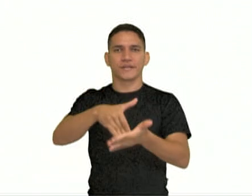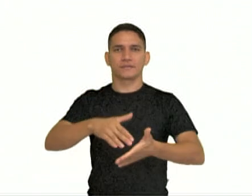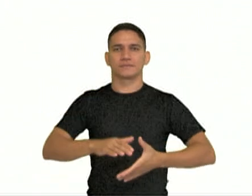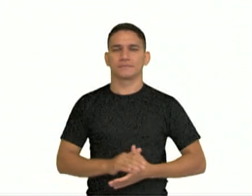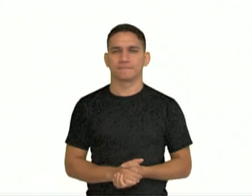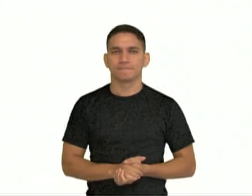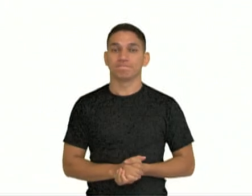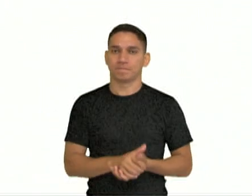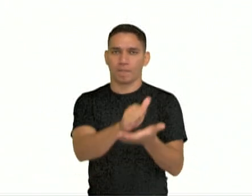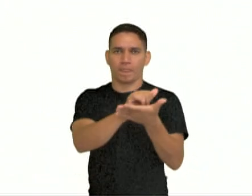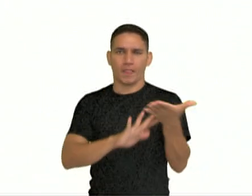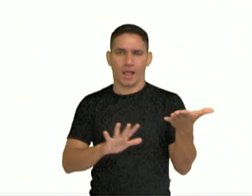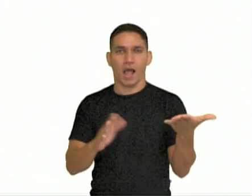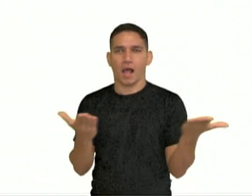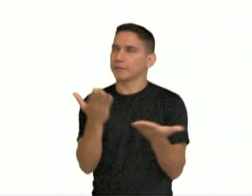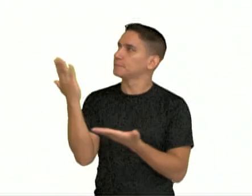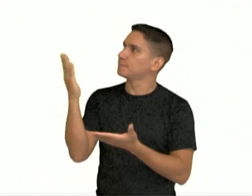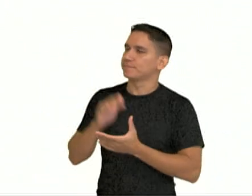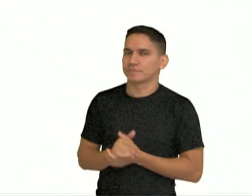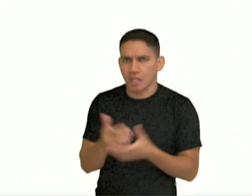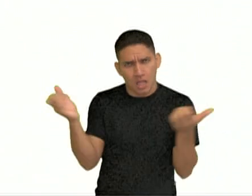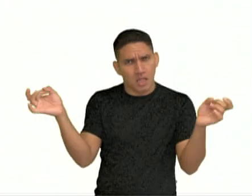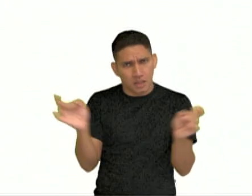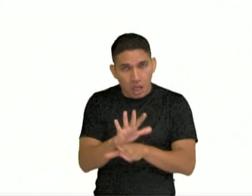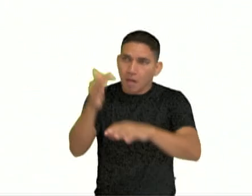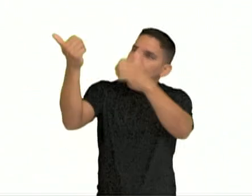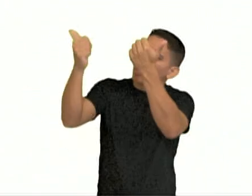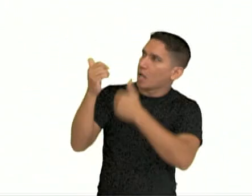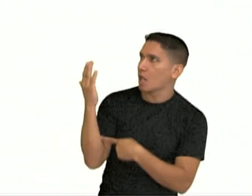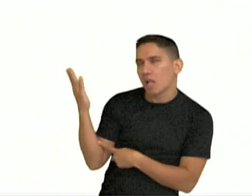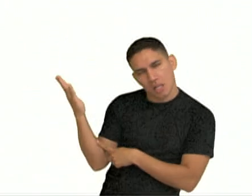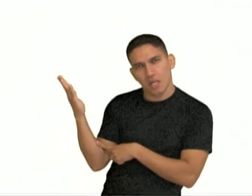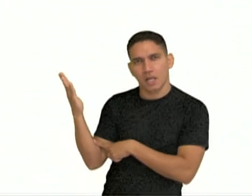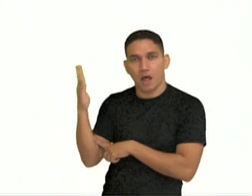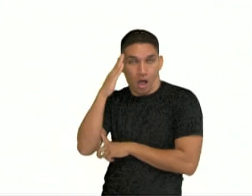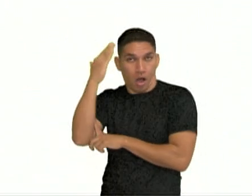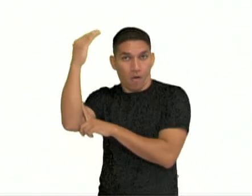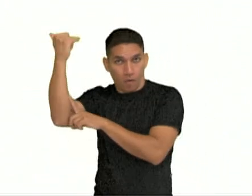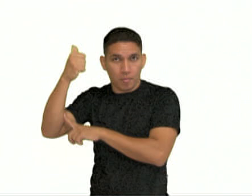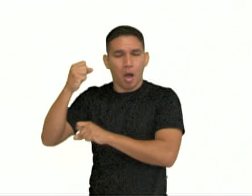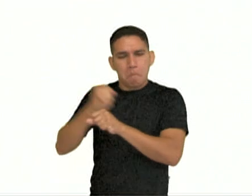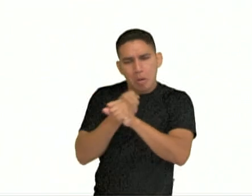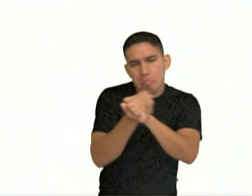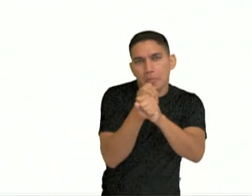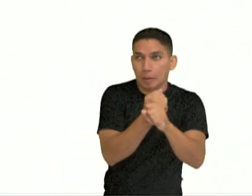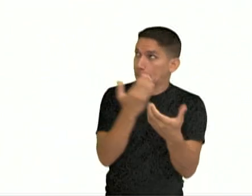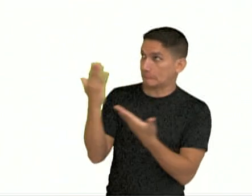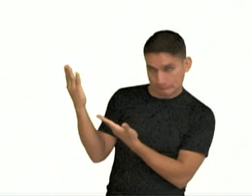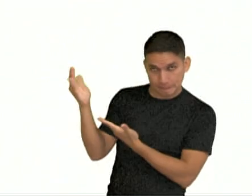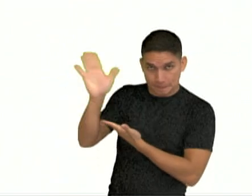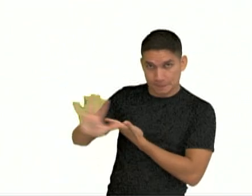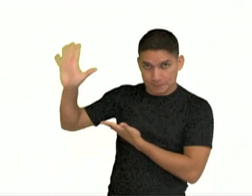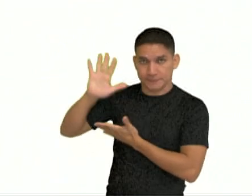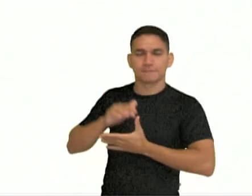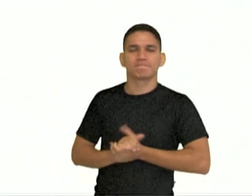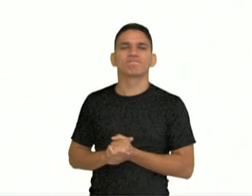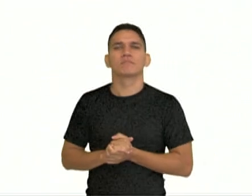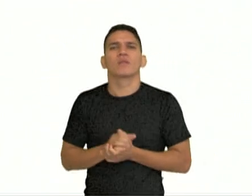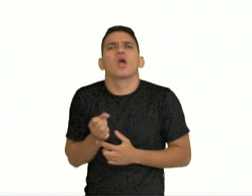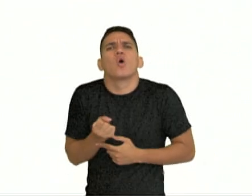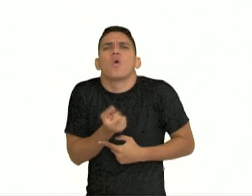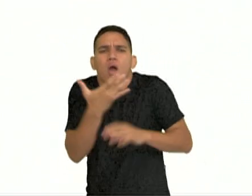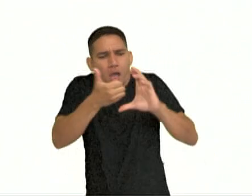Então, uma atividade para a gente. Após analisar uma das mais célebres esculturas da arte helenística, essa que está aqui ao lado,